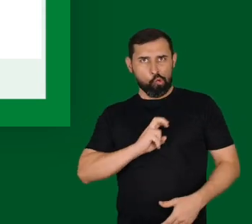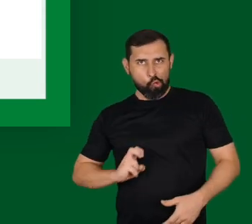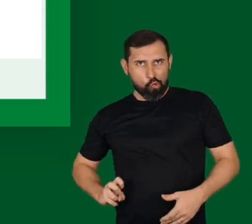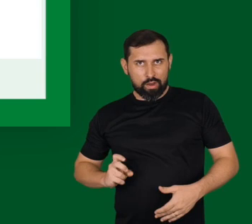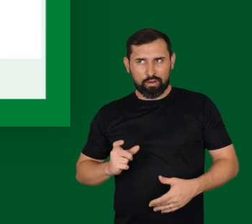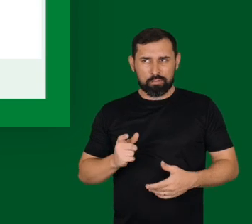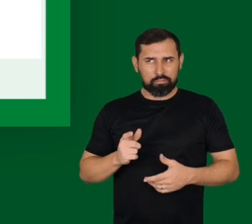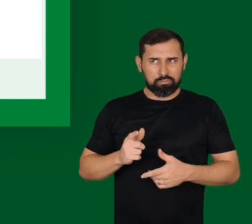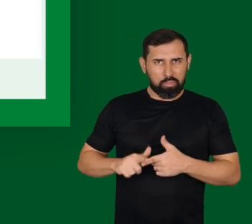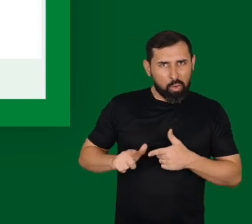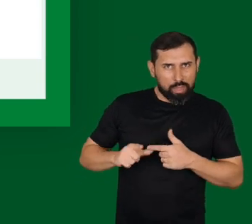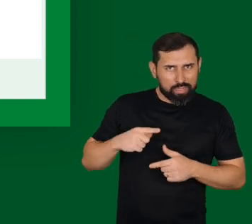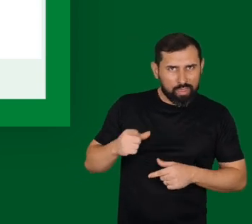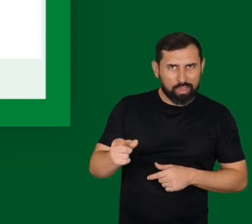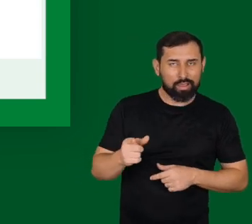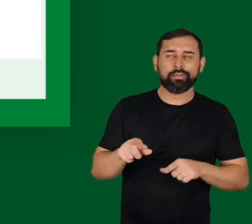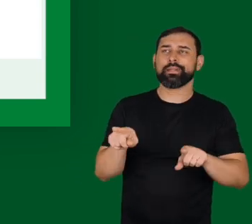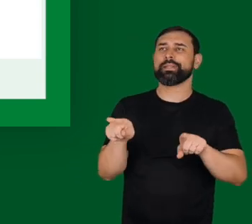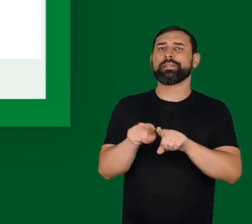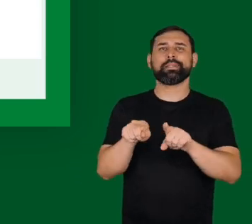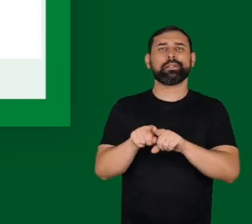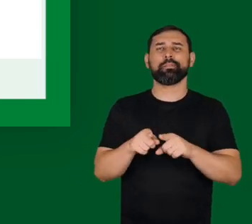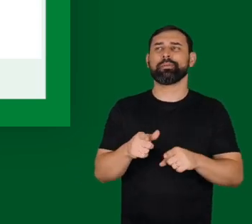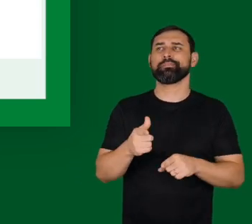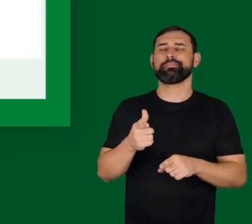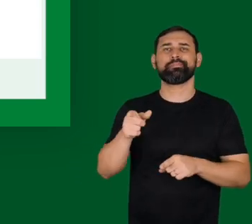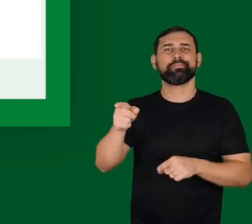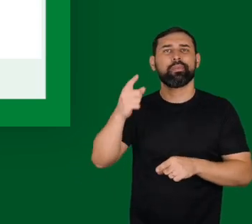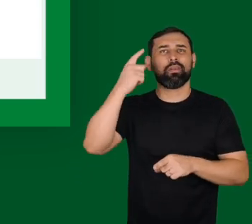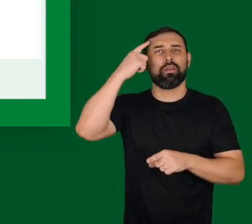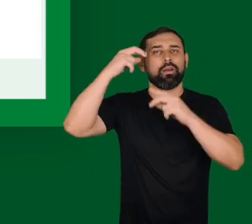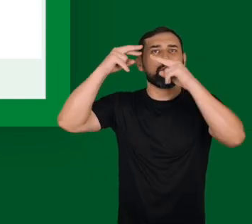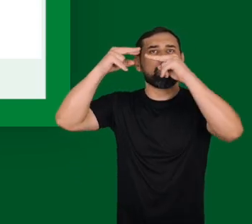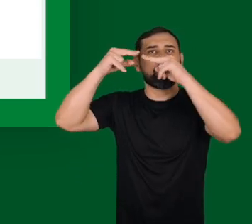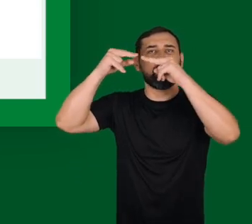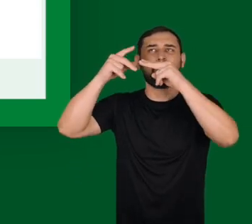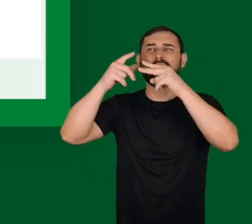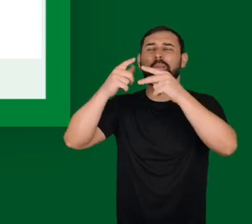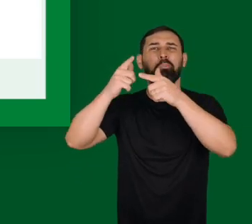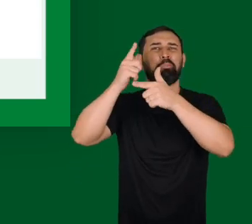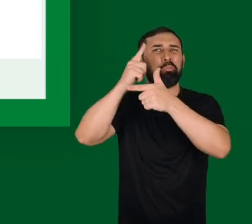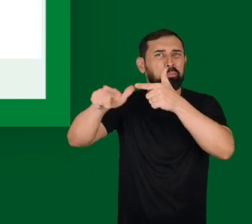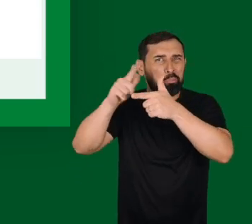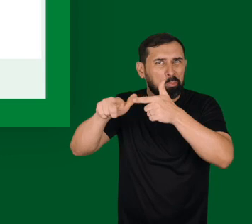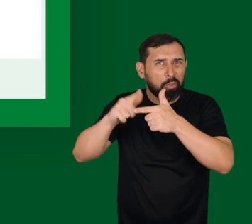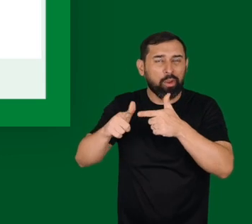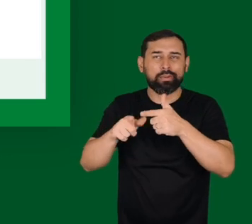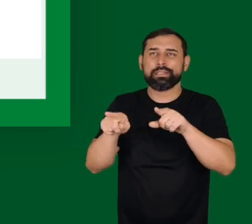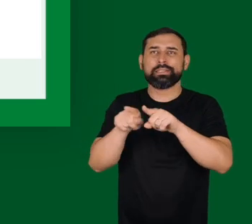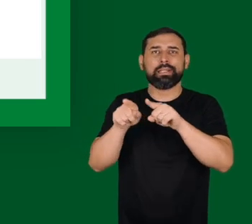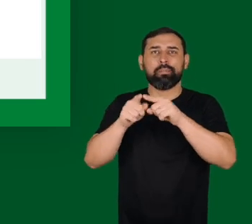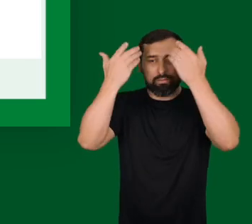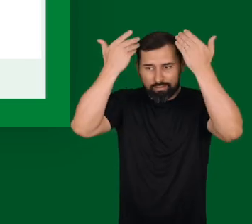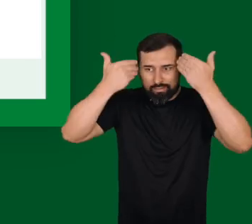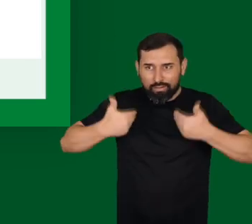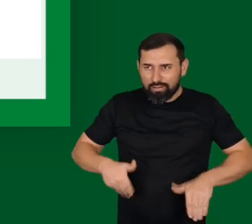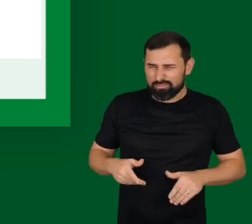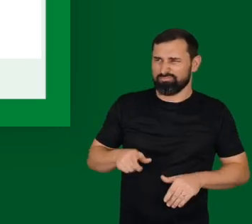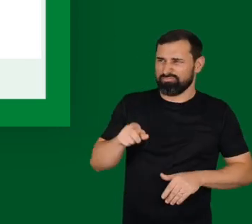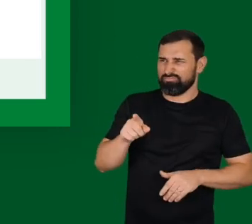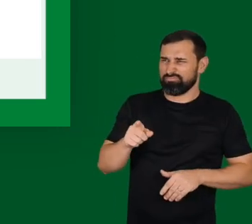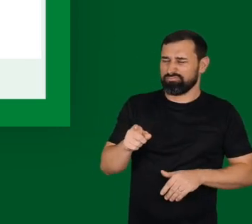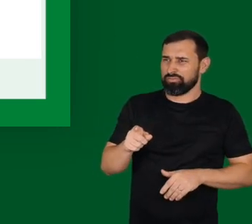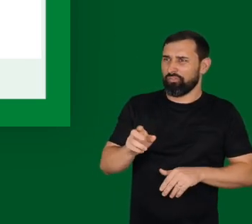que está ali com um quadro de meningite. É aquele menino que fez um quadro ali gripal, fez febre e